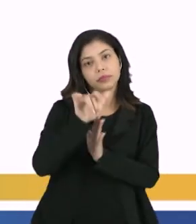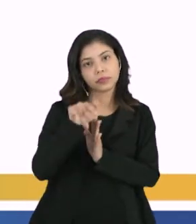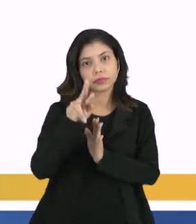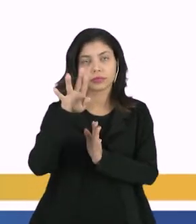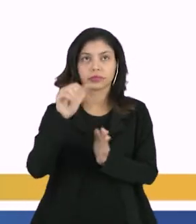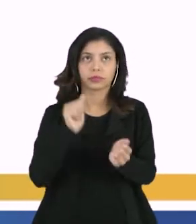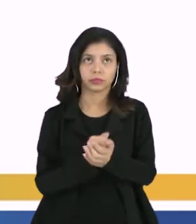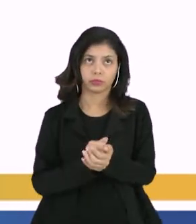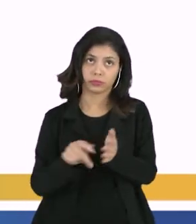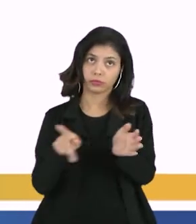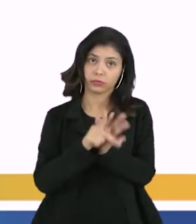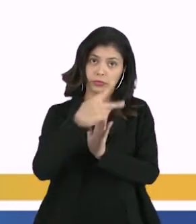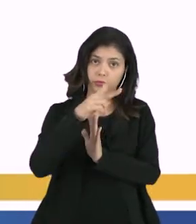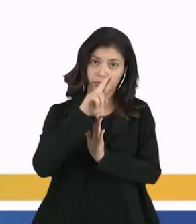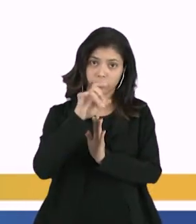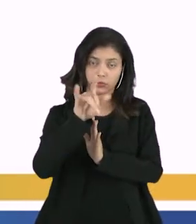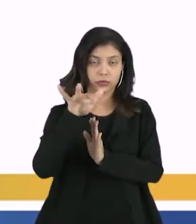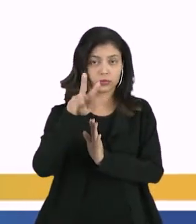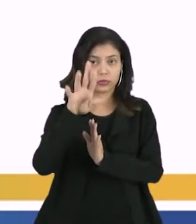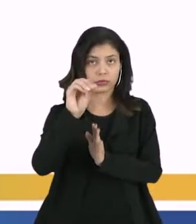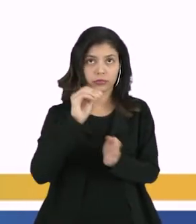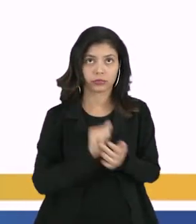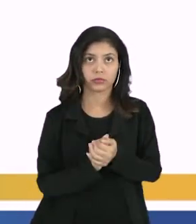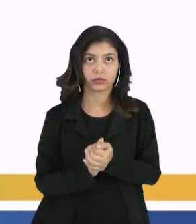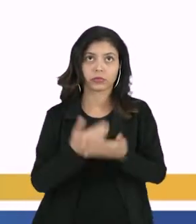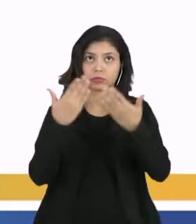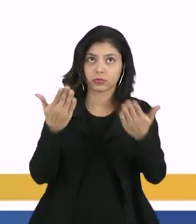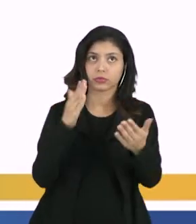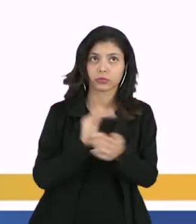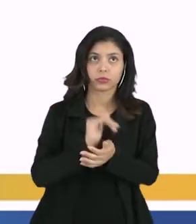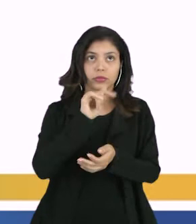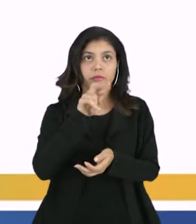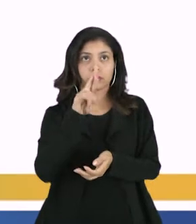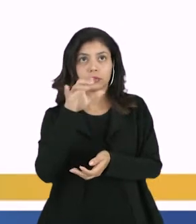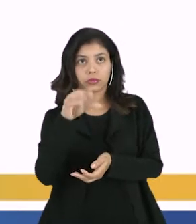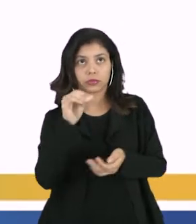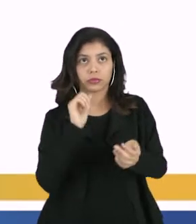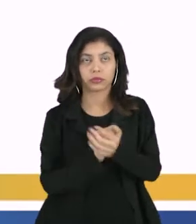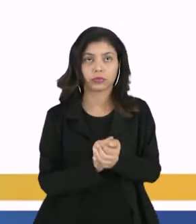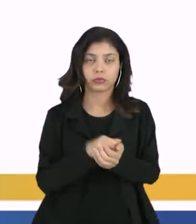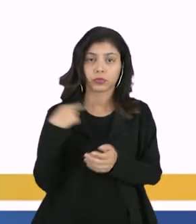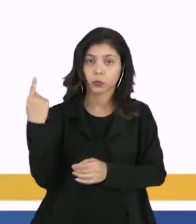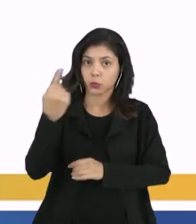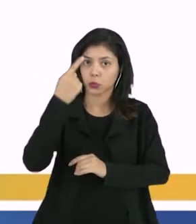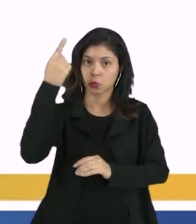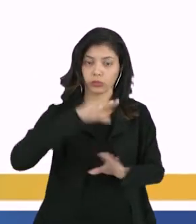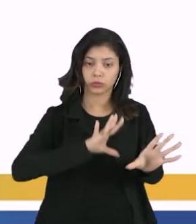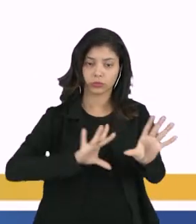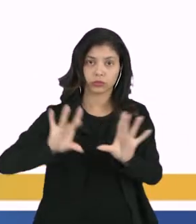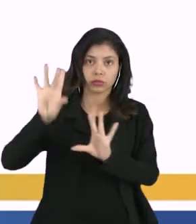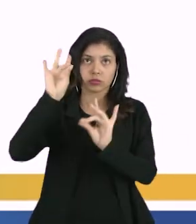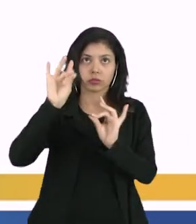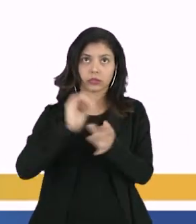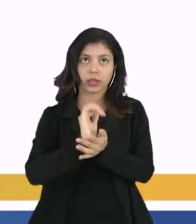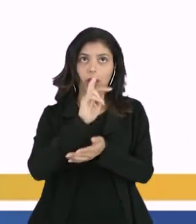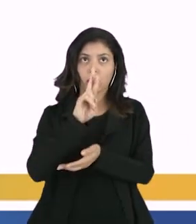latinos e prefixos latinos, tá? Acro, que quer dizer alto, elevado,